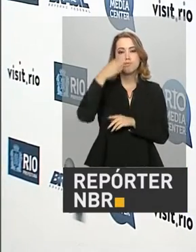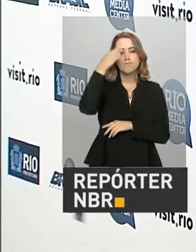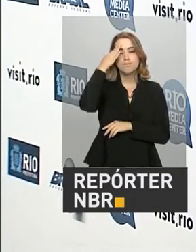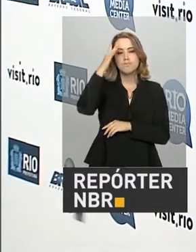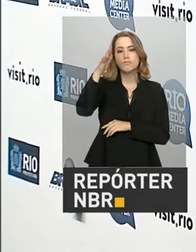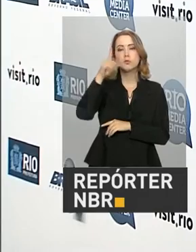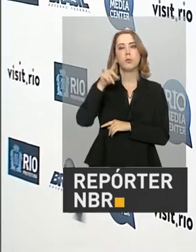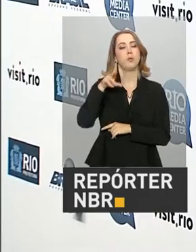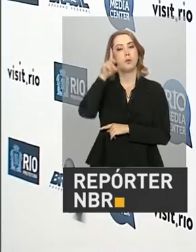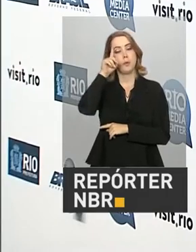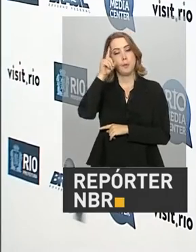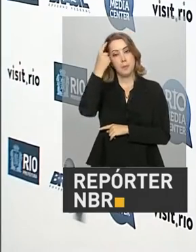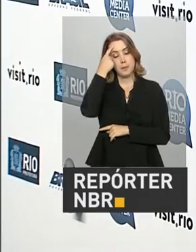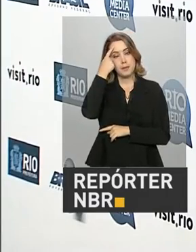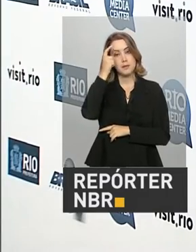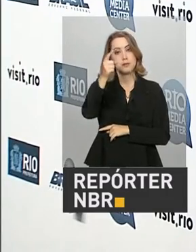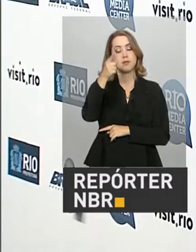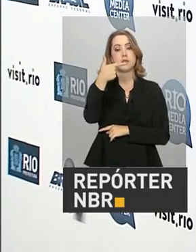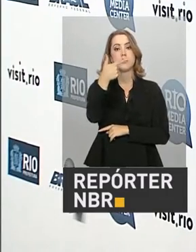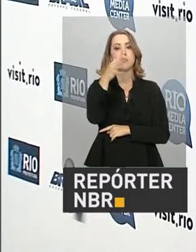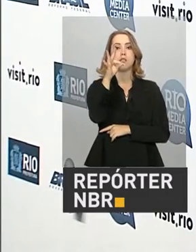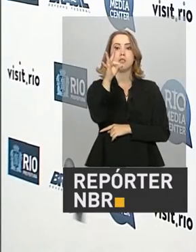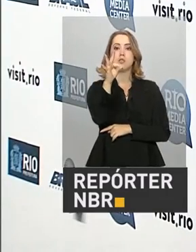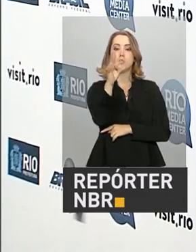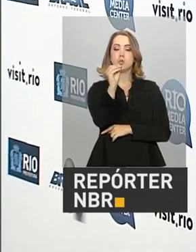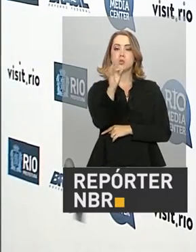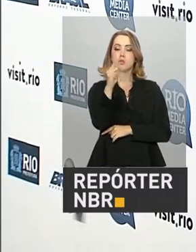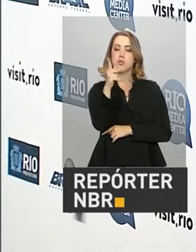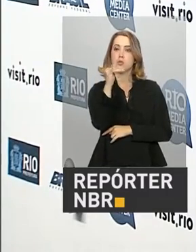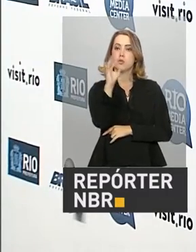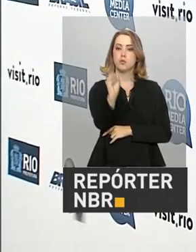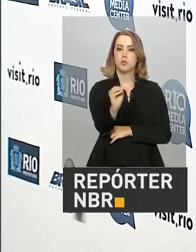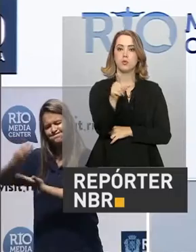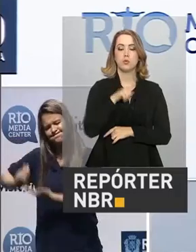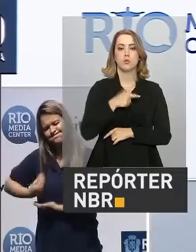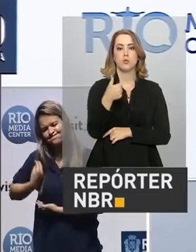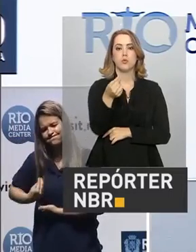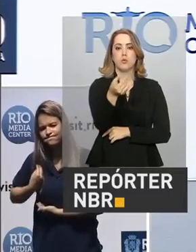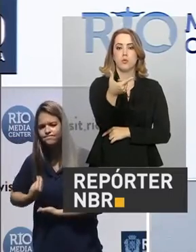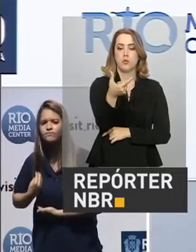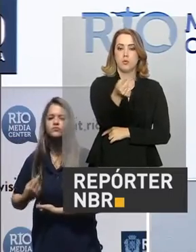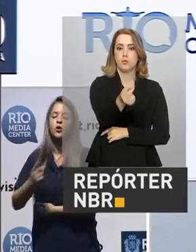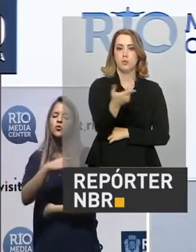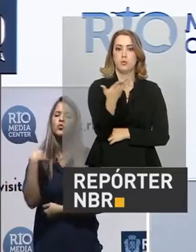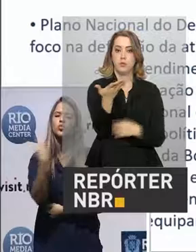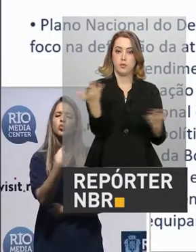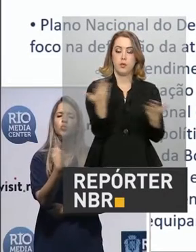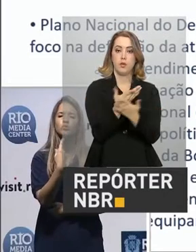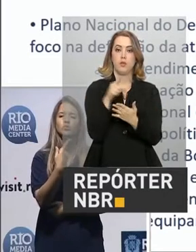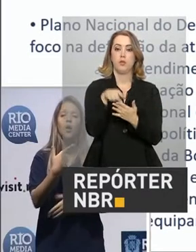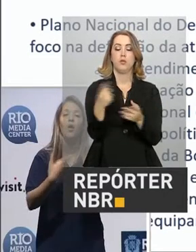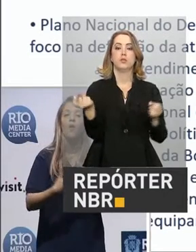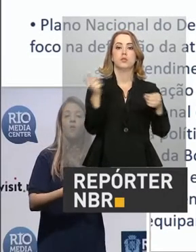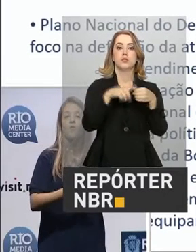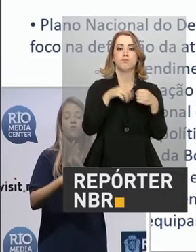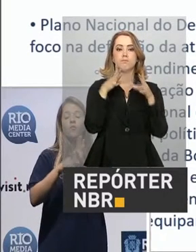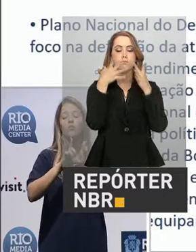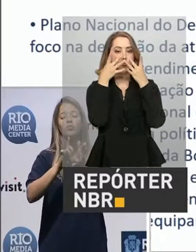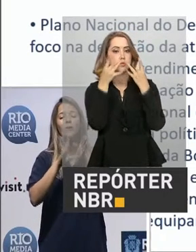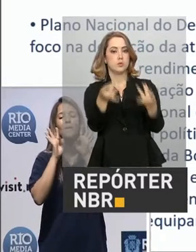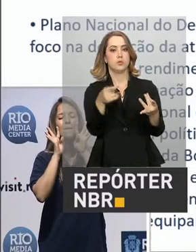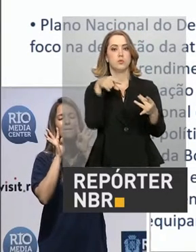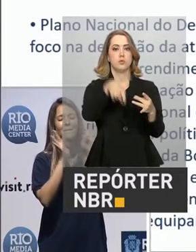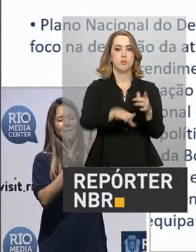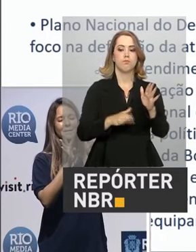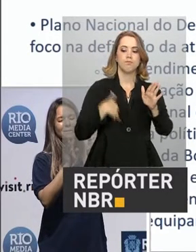2020 e segundo o ministro Leonardo picciani os investimentos vão continuar nós vamos agora voltar as nossas atenções